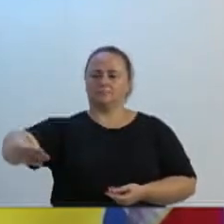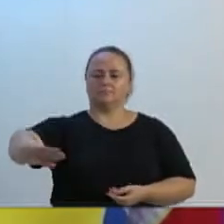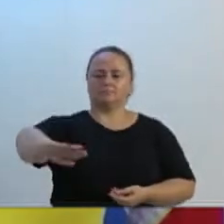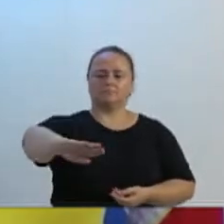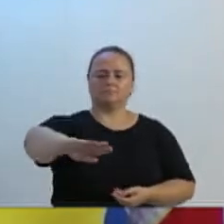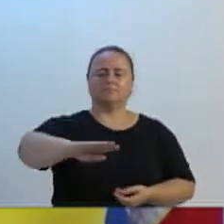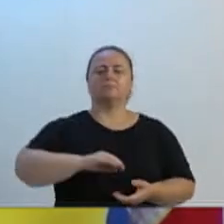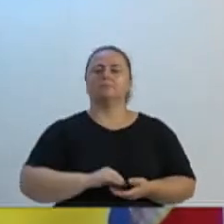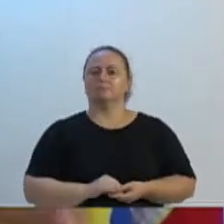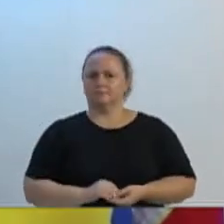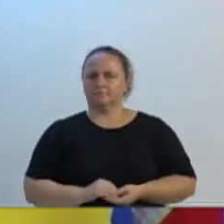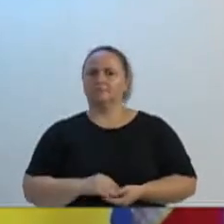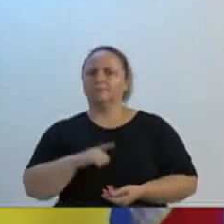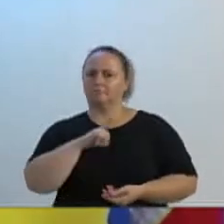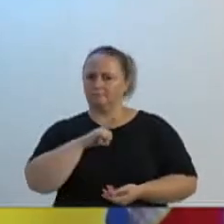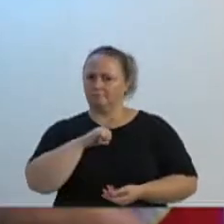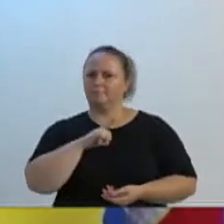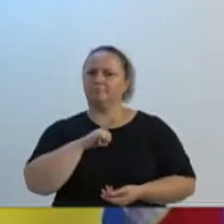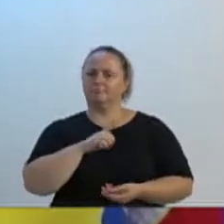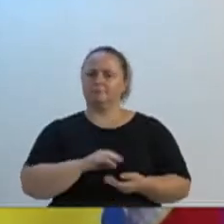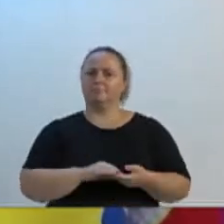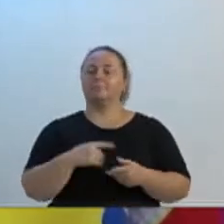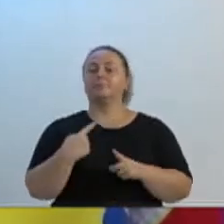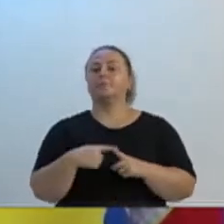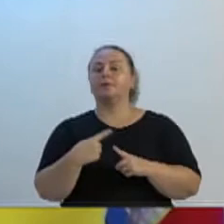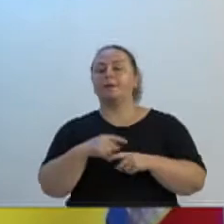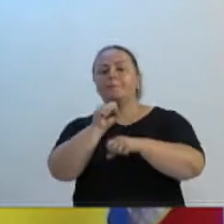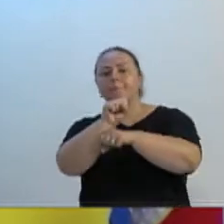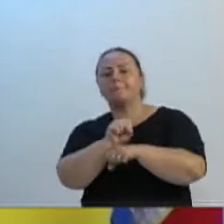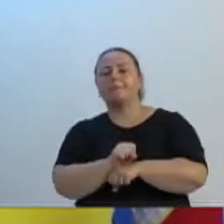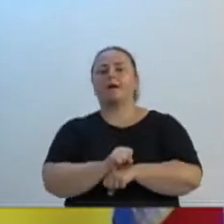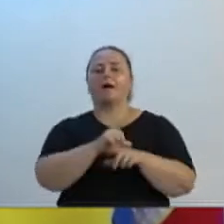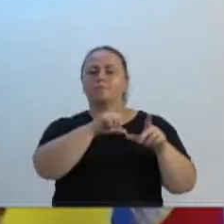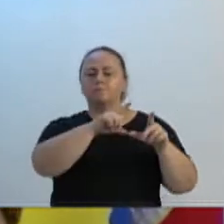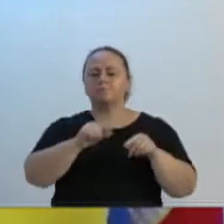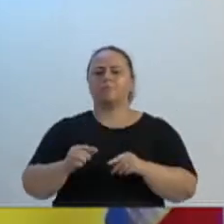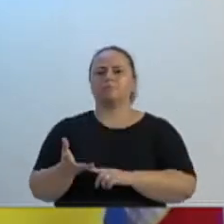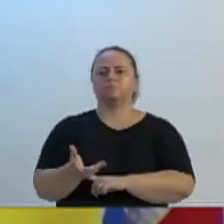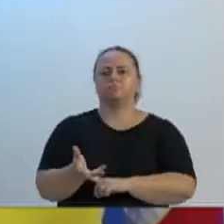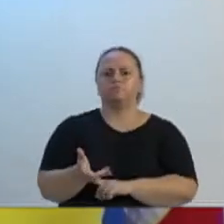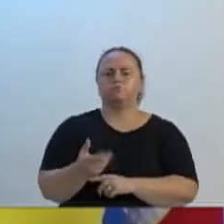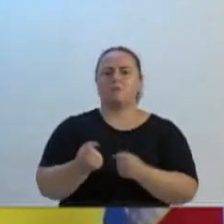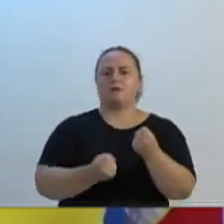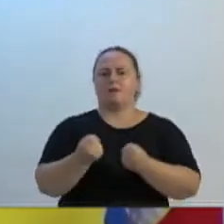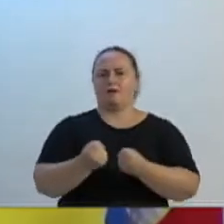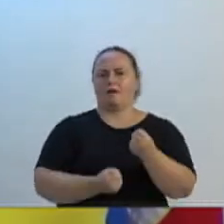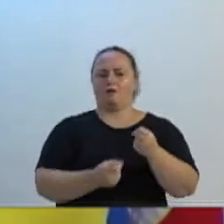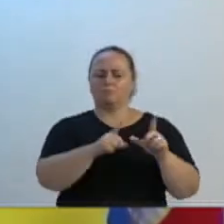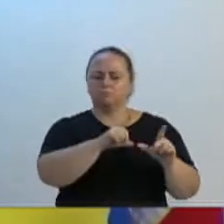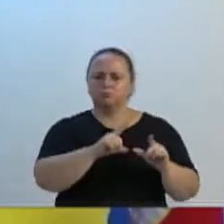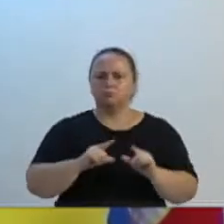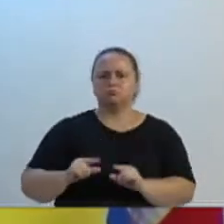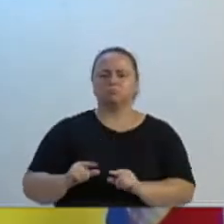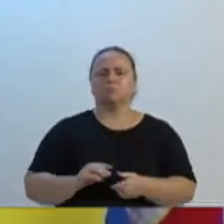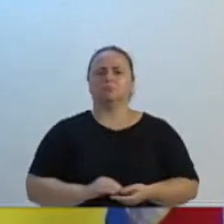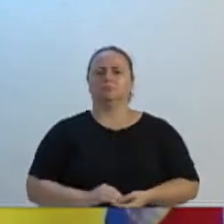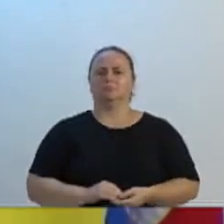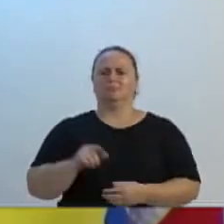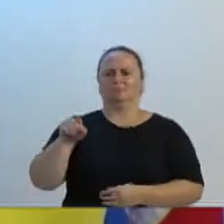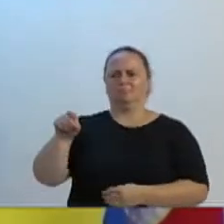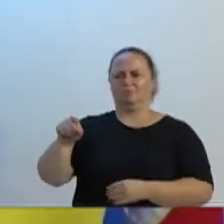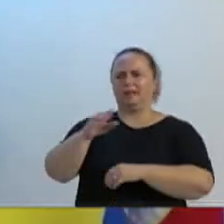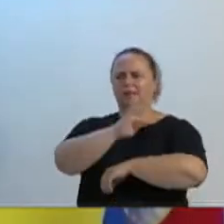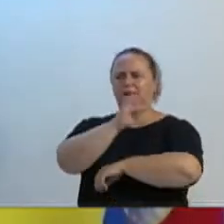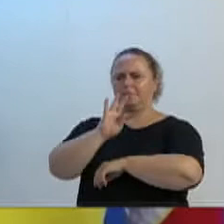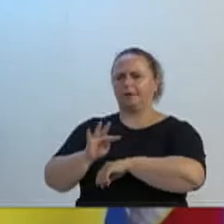radar a preparar a diminuir a velocidade dos carros que ser numa curva não pode na outra